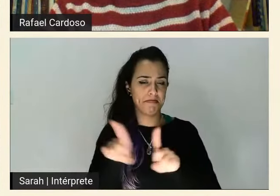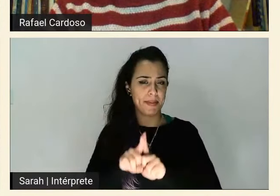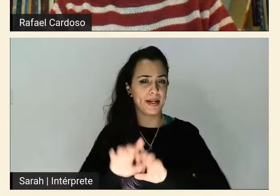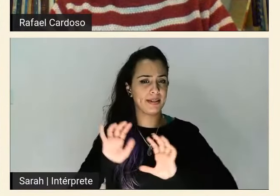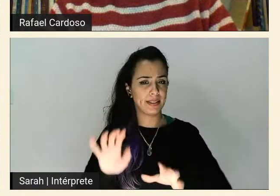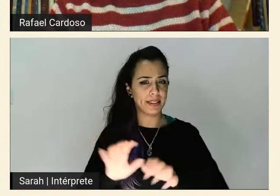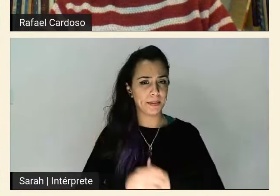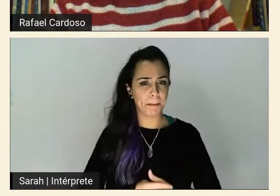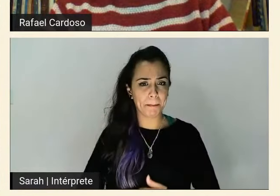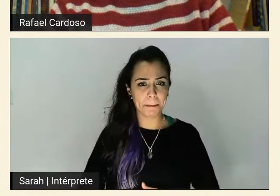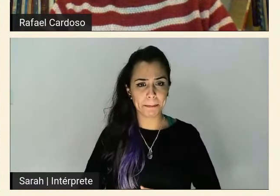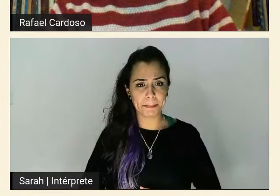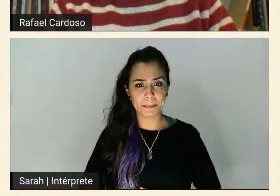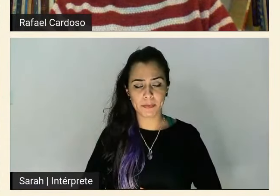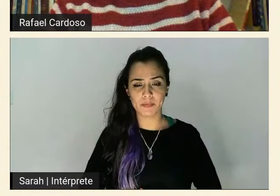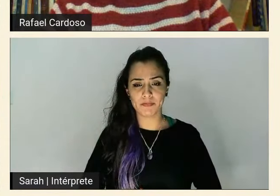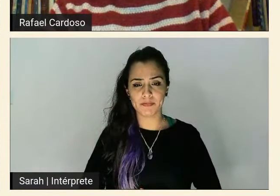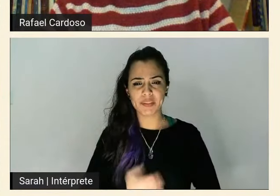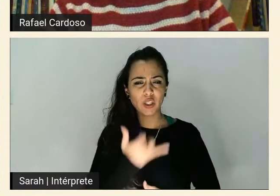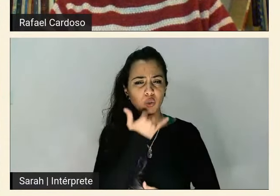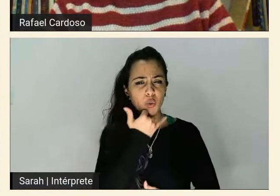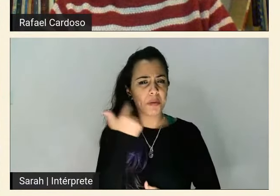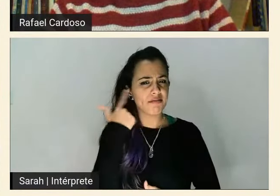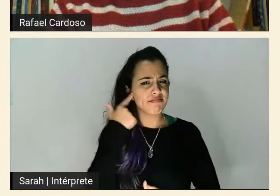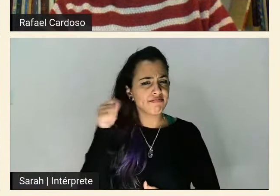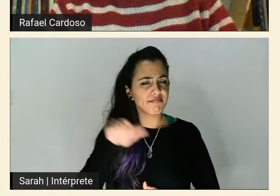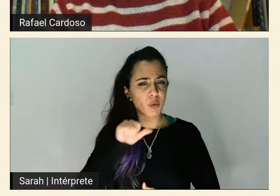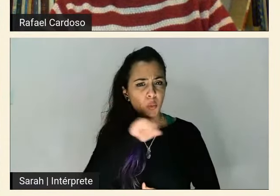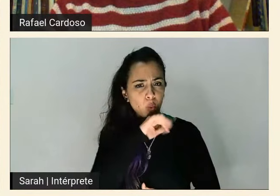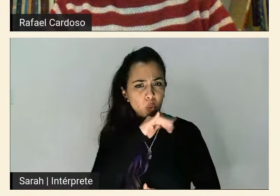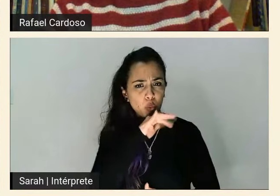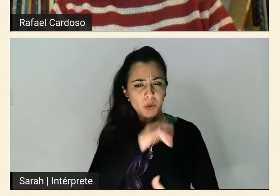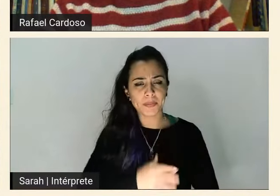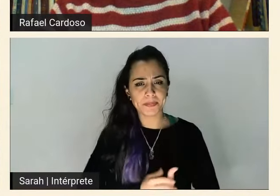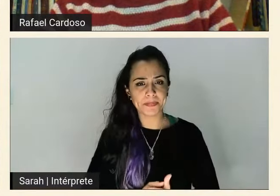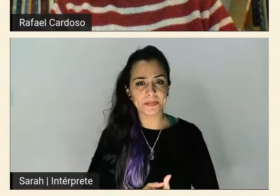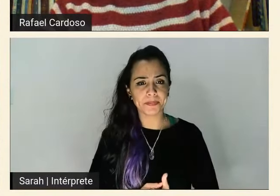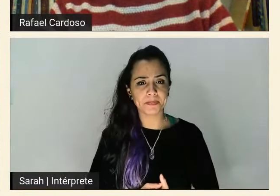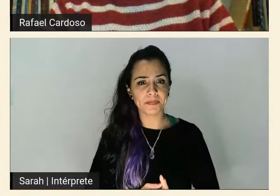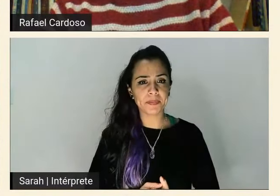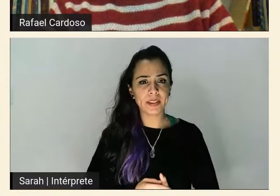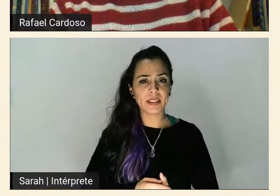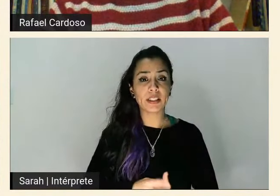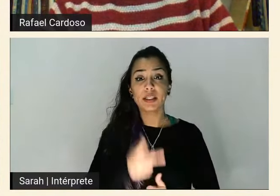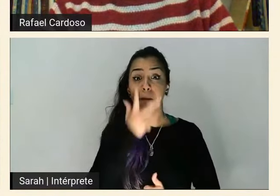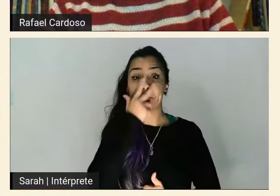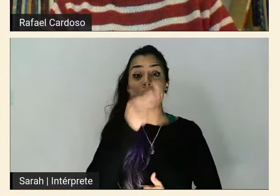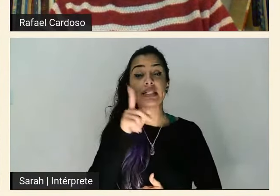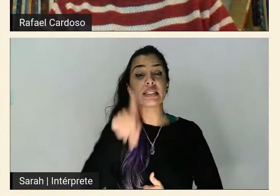para recorrer a uma tentativa de se encontrar.